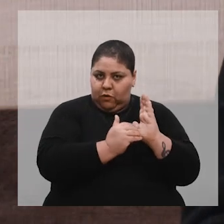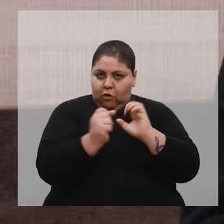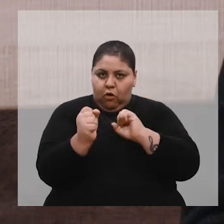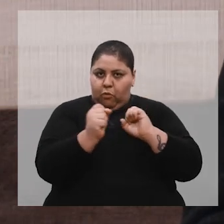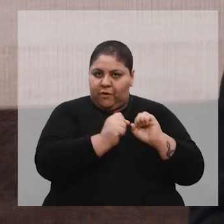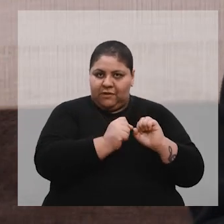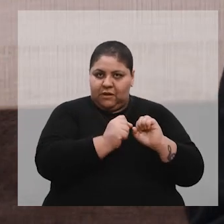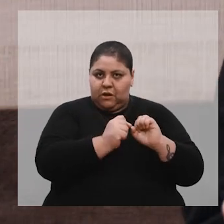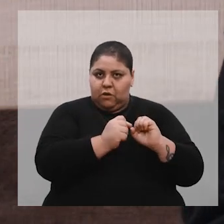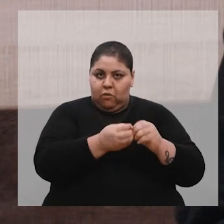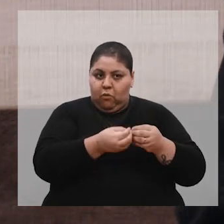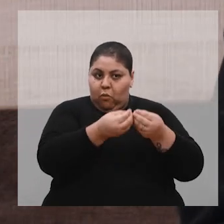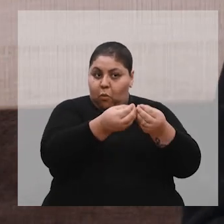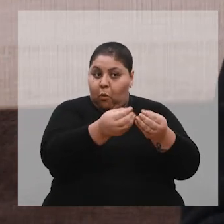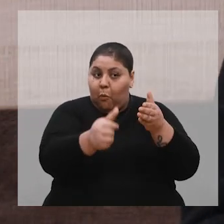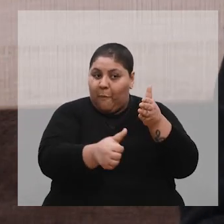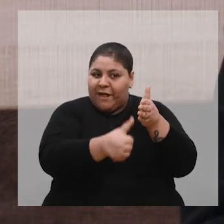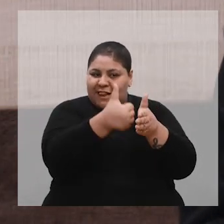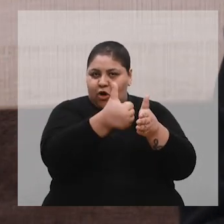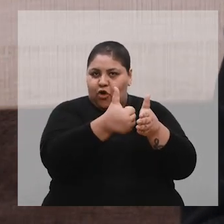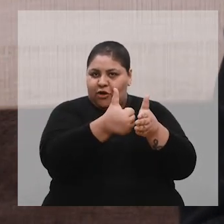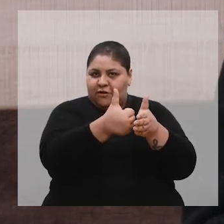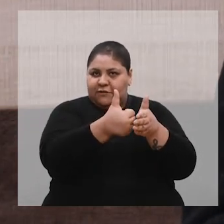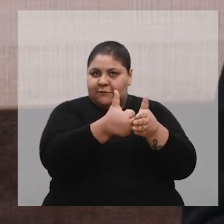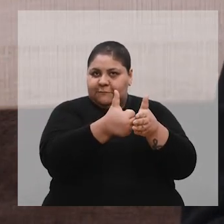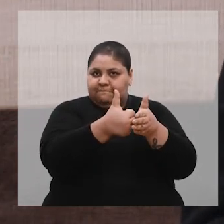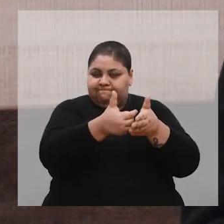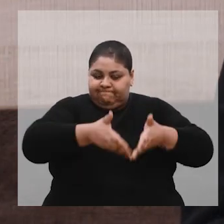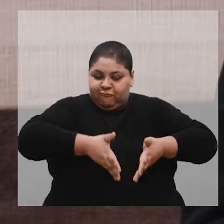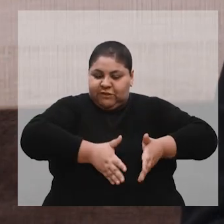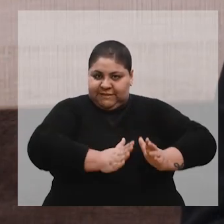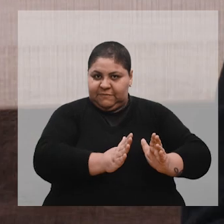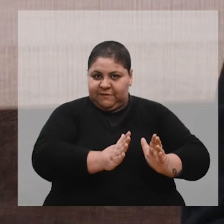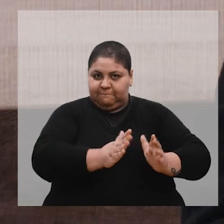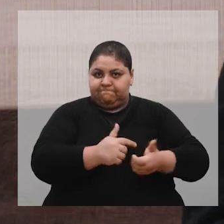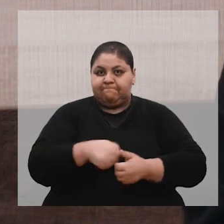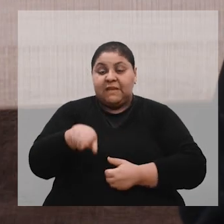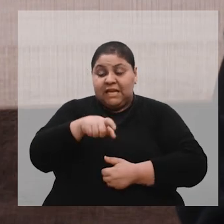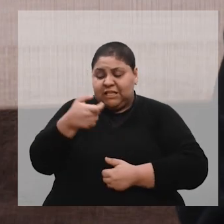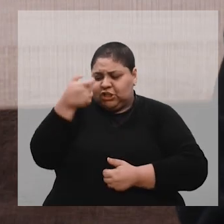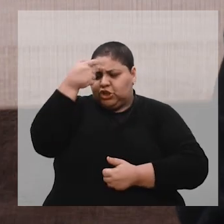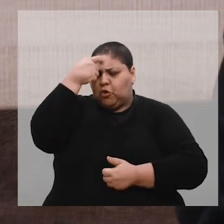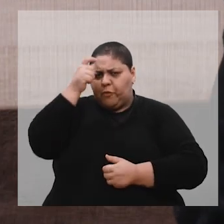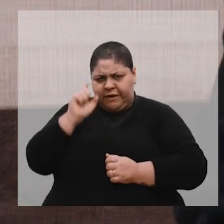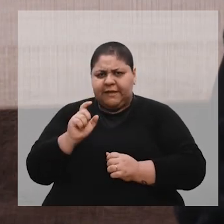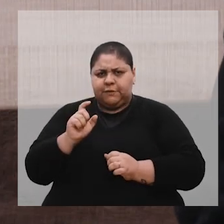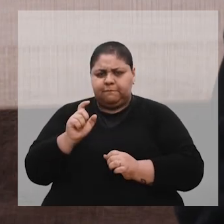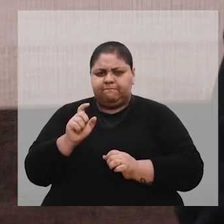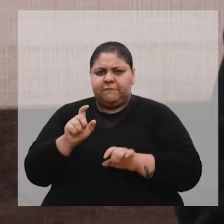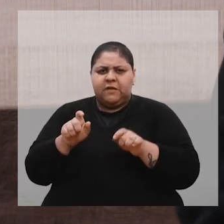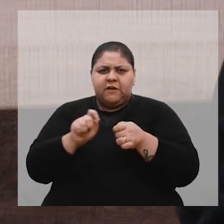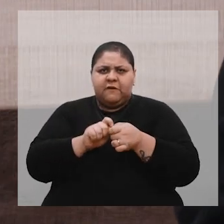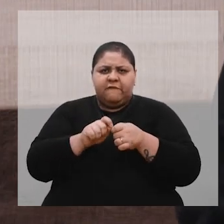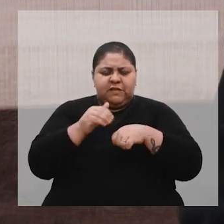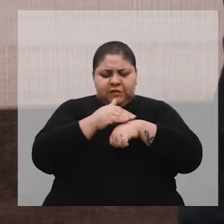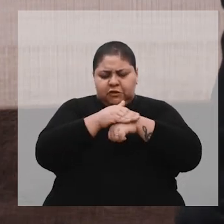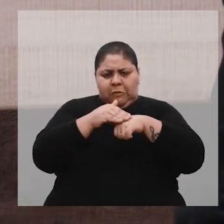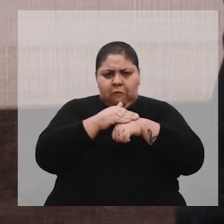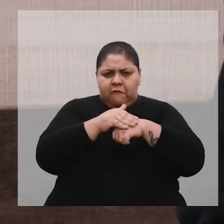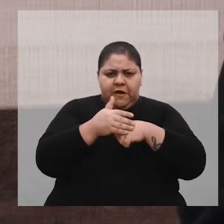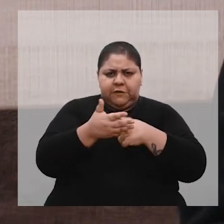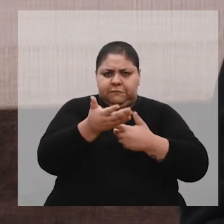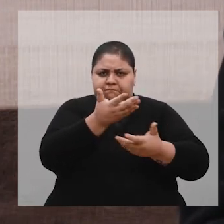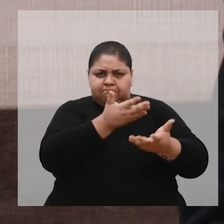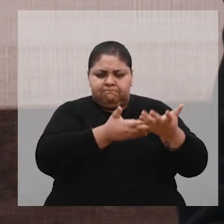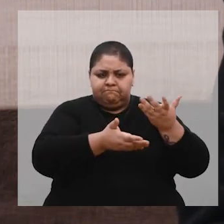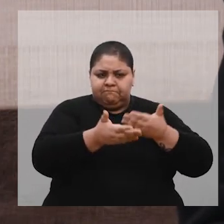para poder dar o melhor naquela situação daquelas famílias. E a gente compreende, a gente até fazendo uma